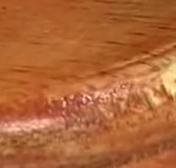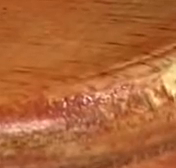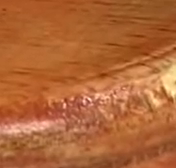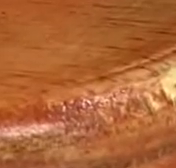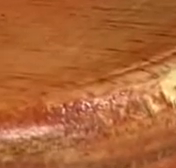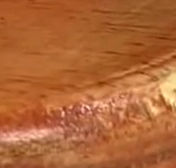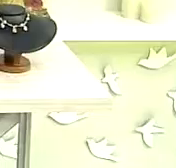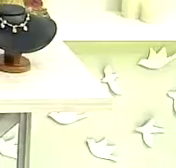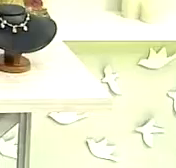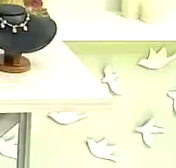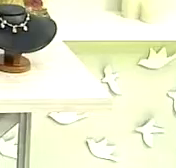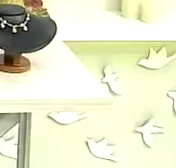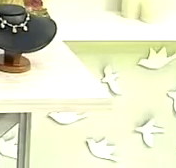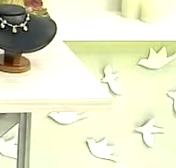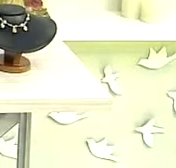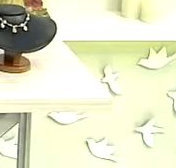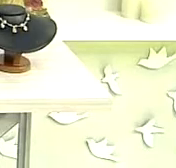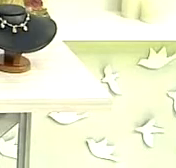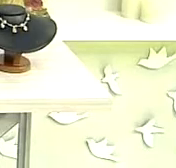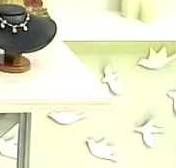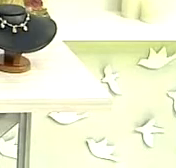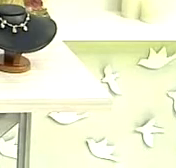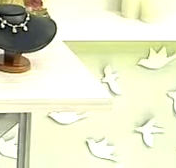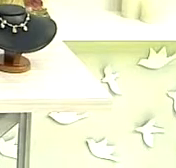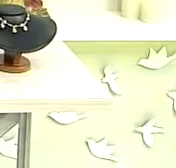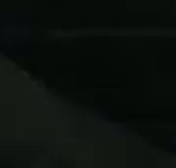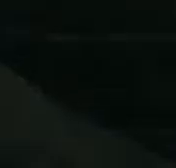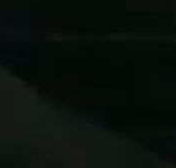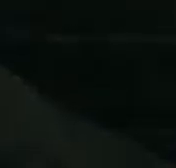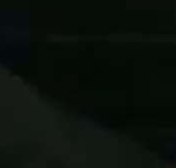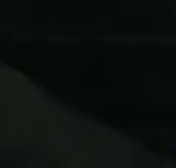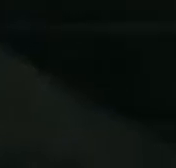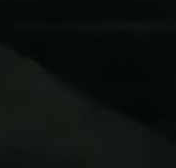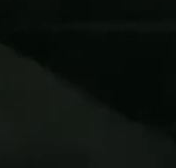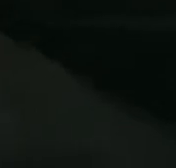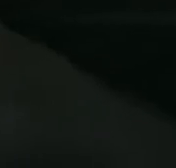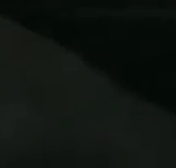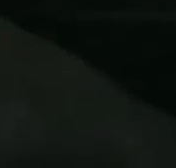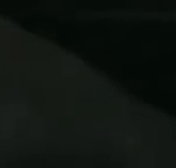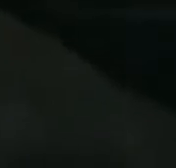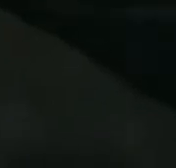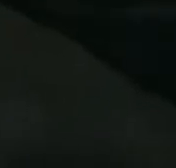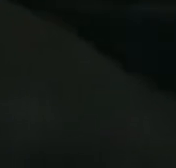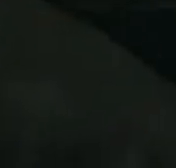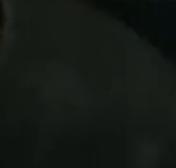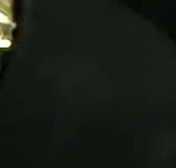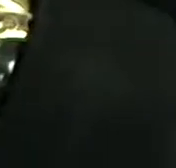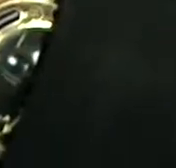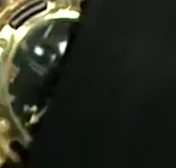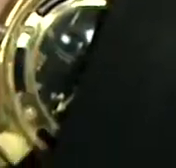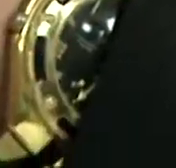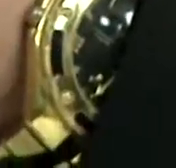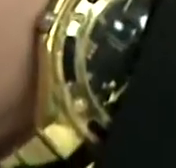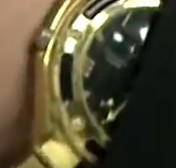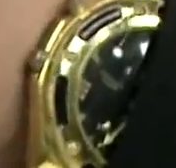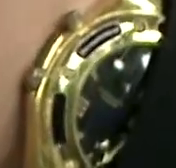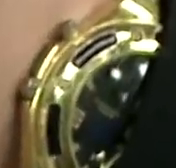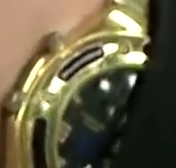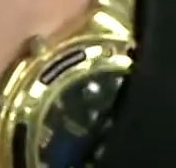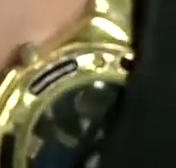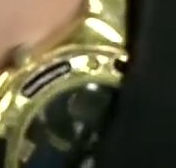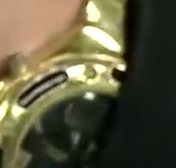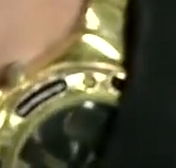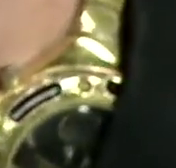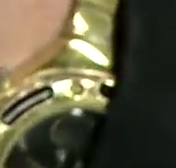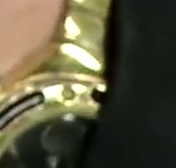Senhora Aparecida e do outro lado você tem a imagem de Nossa Senhora de Fátima. Por isso, aqui a imagem das duas mães nesse